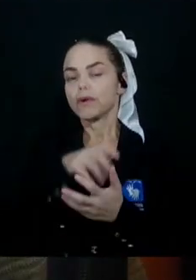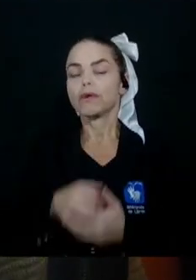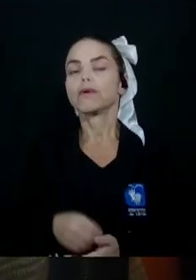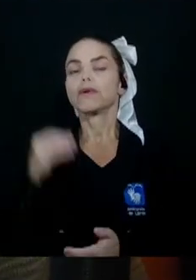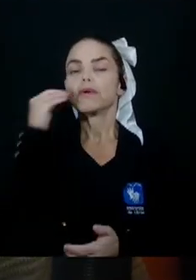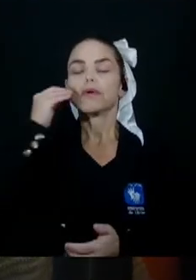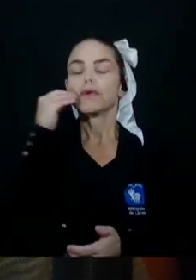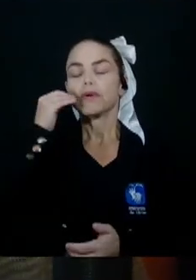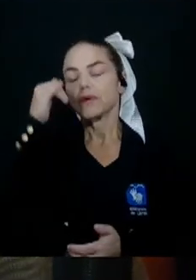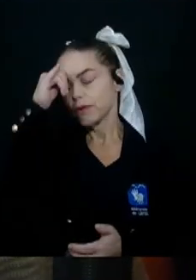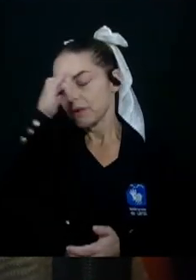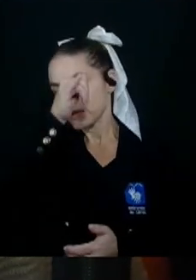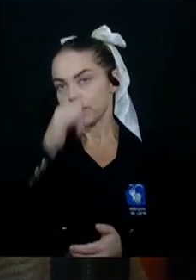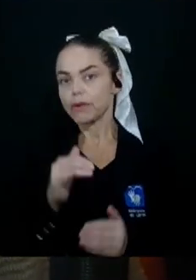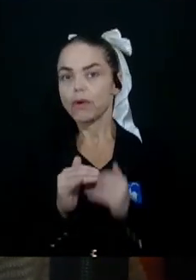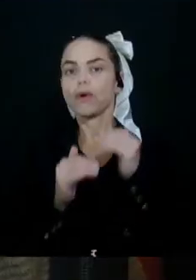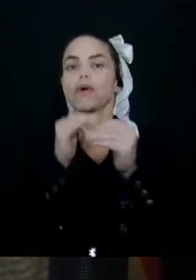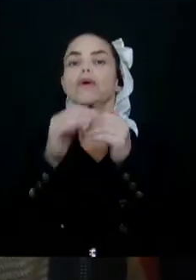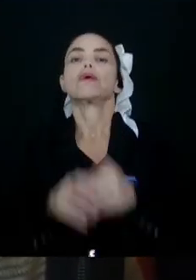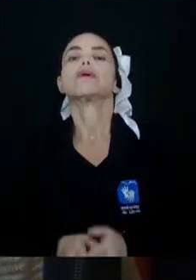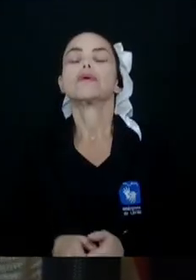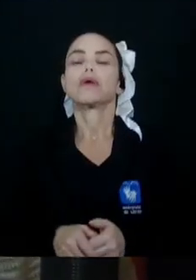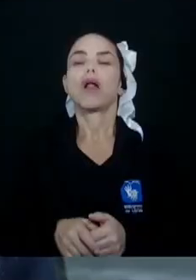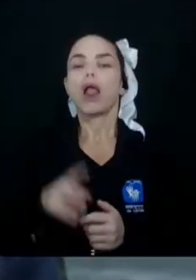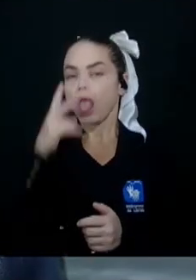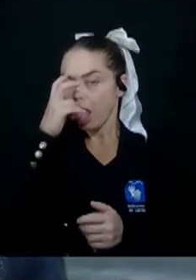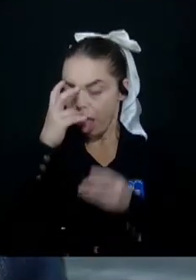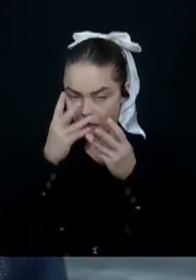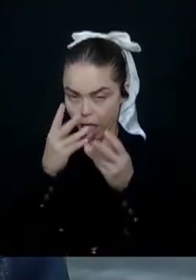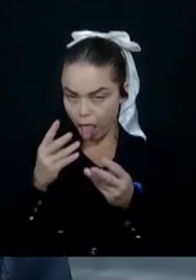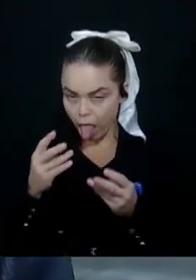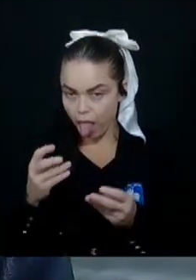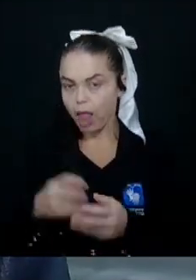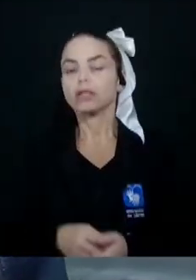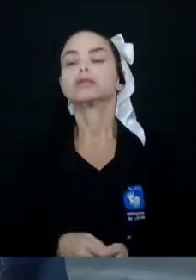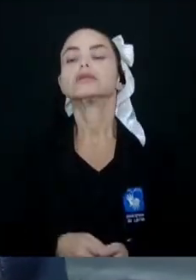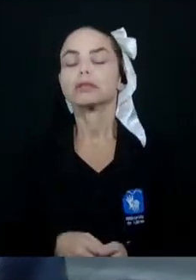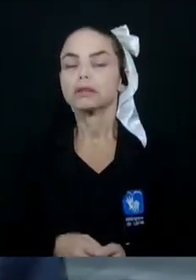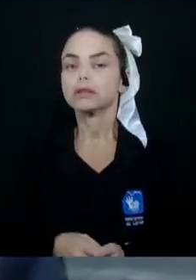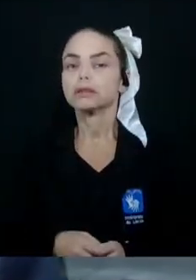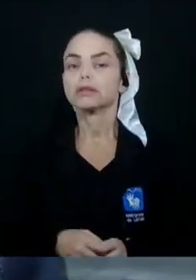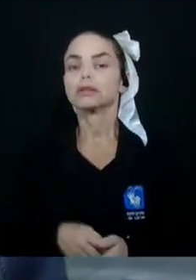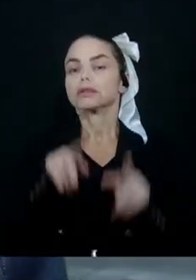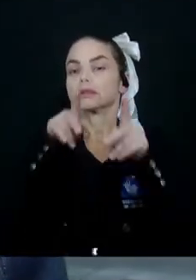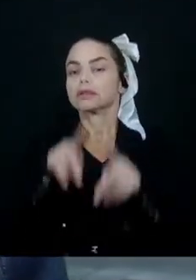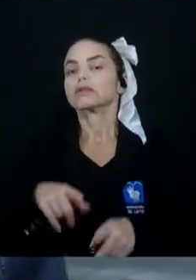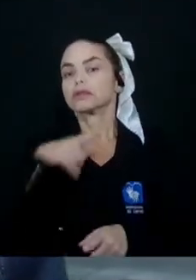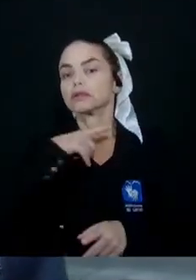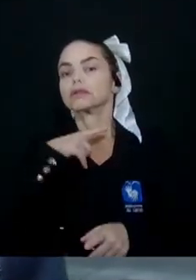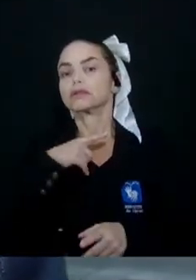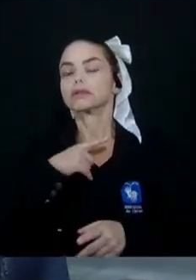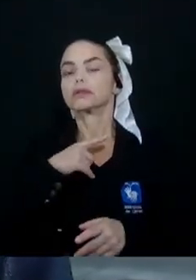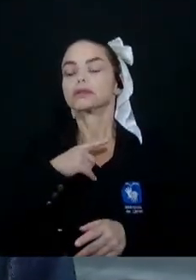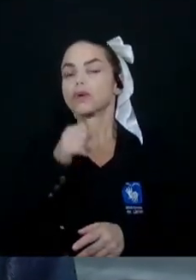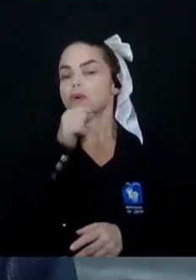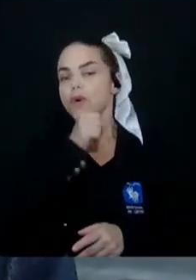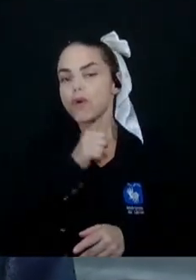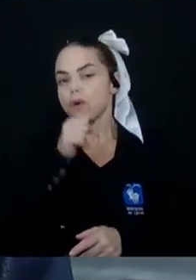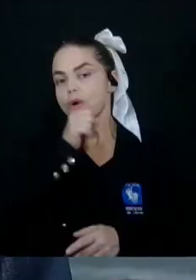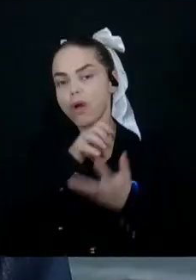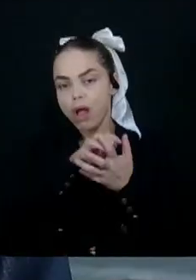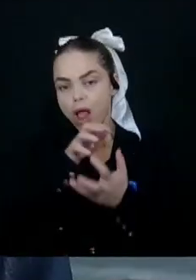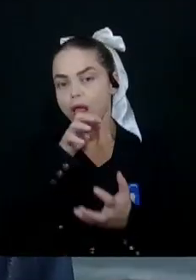doença avance e cause perda permanente da visão. A nossa população ela vem envelhecendo, né? E com o envelhecimento vem-se